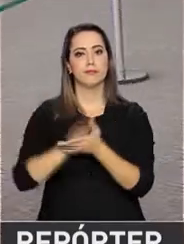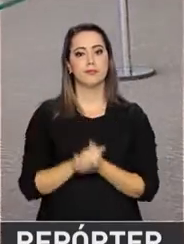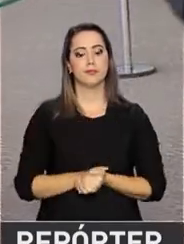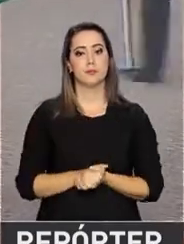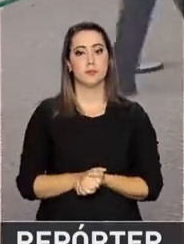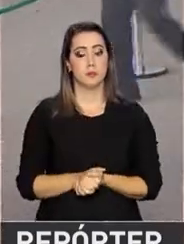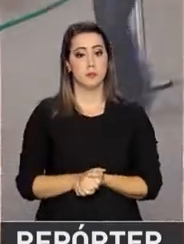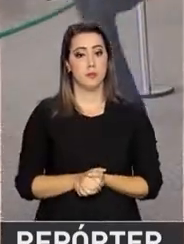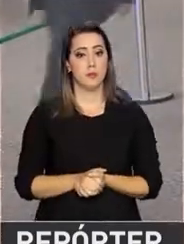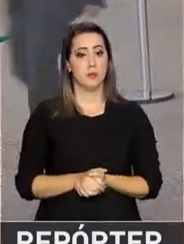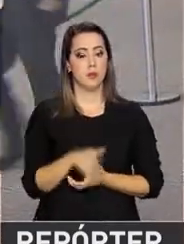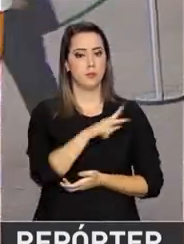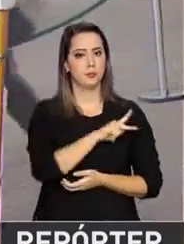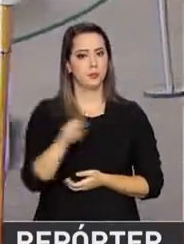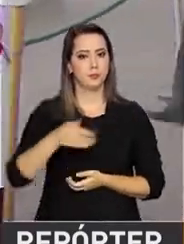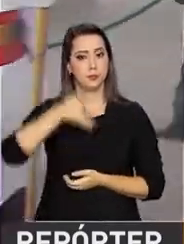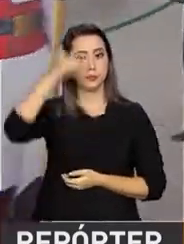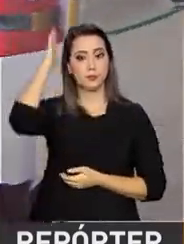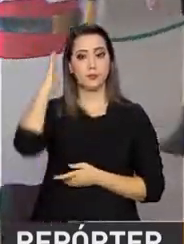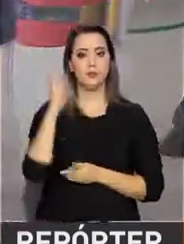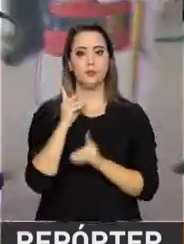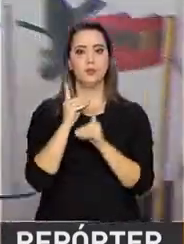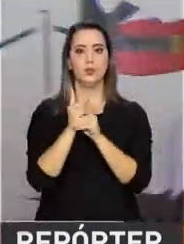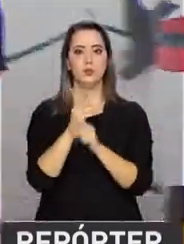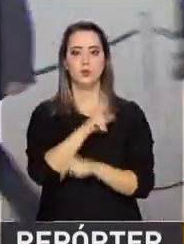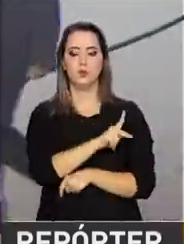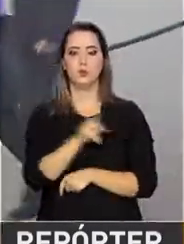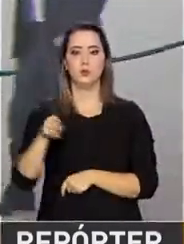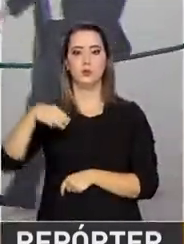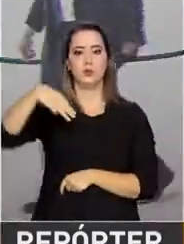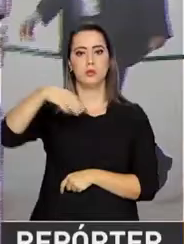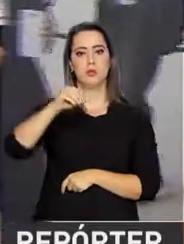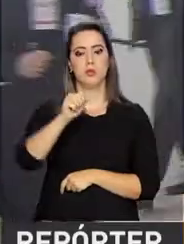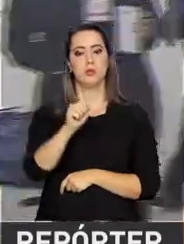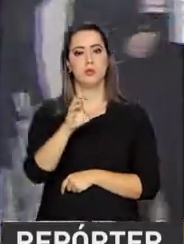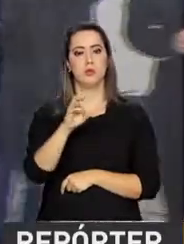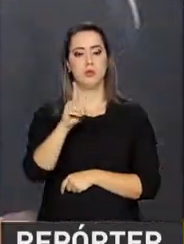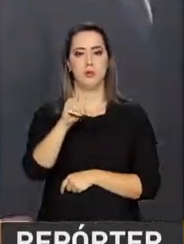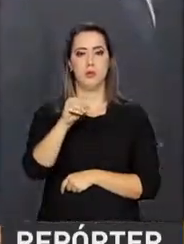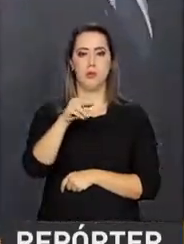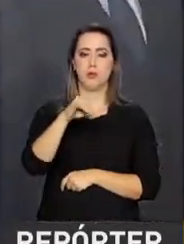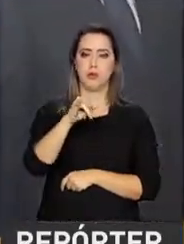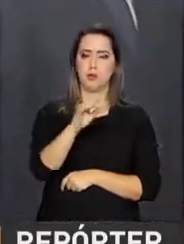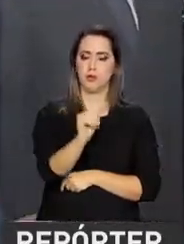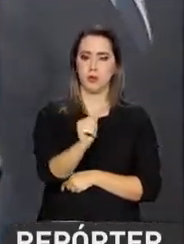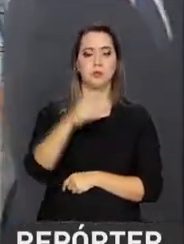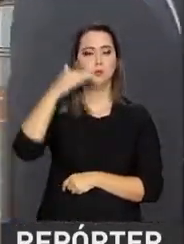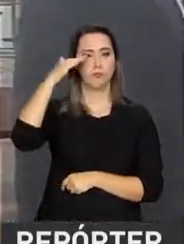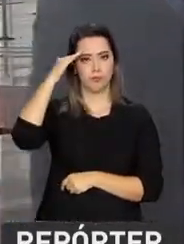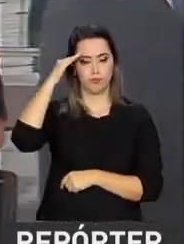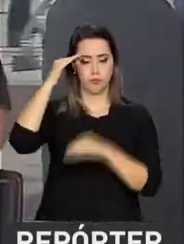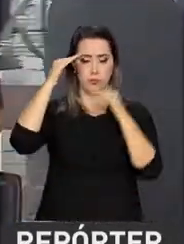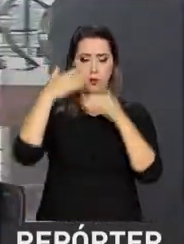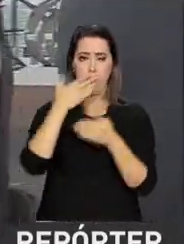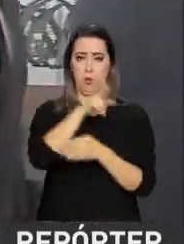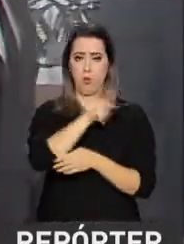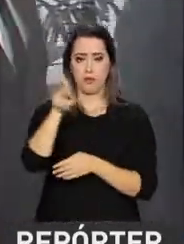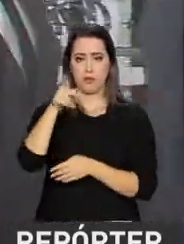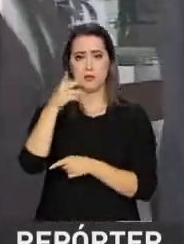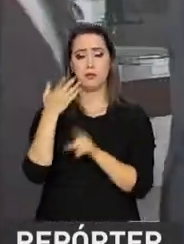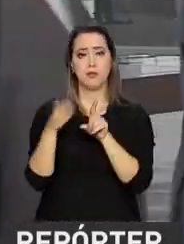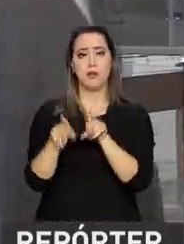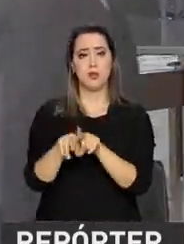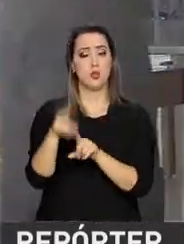michel temer recebeu de george ivanov em uma cerimônia no palácio do planalto o presidente da macedônia país de